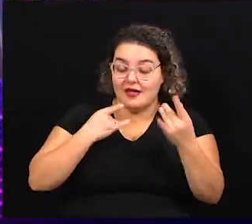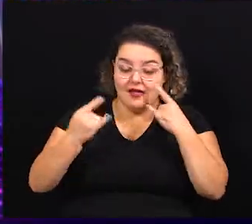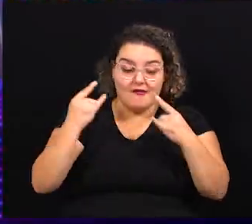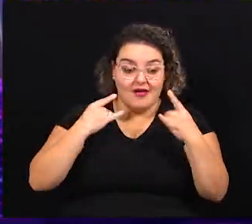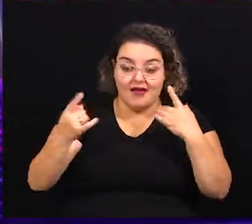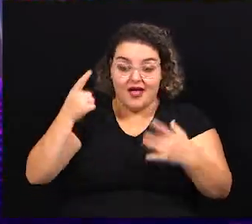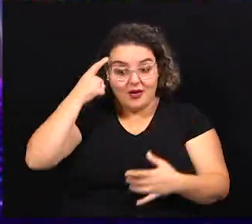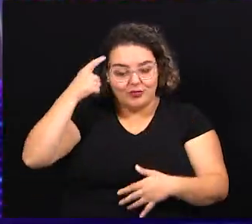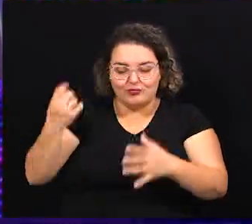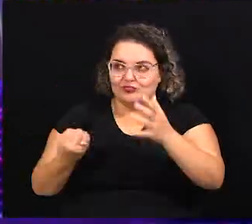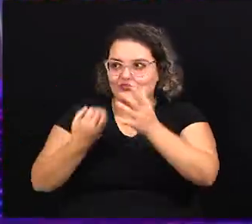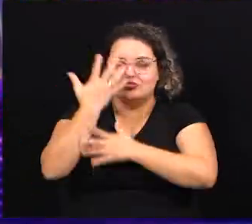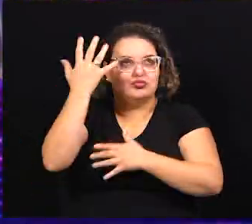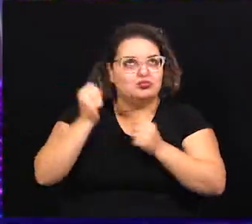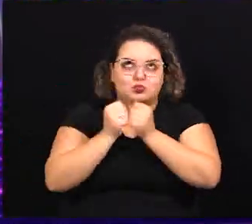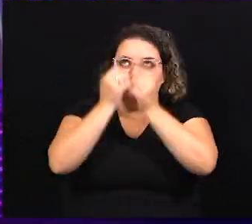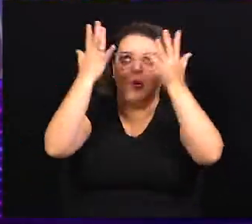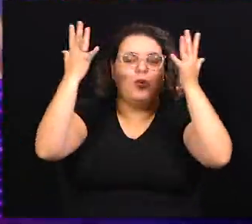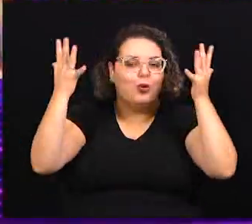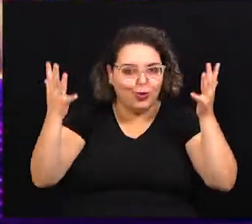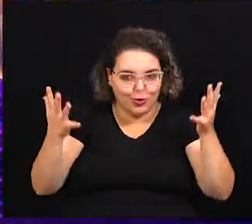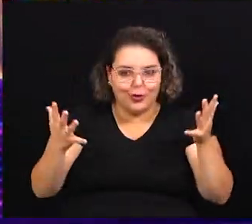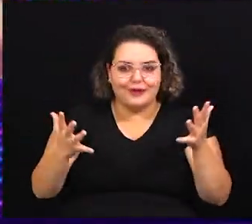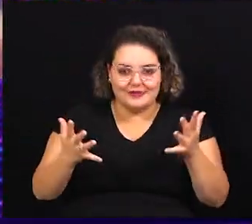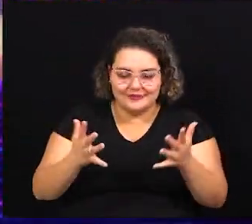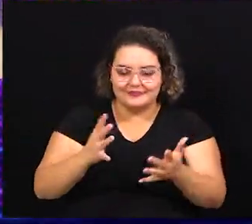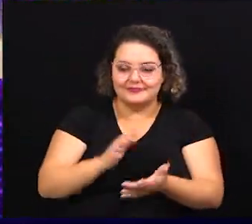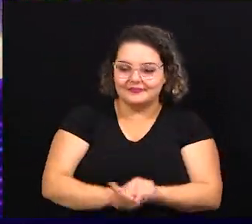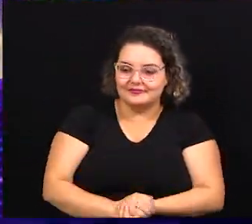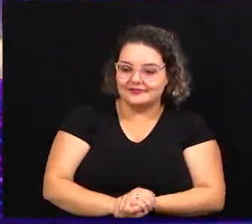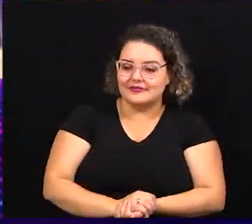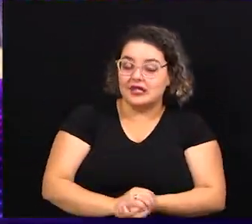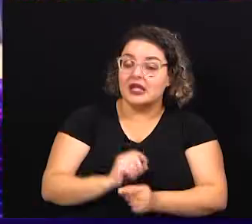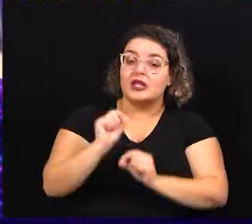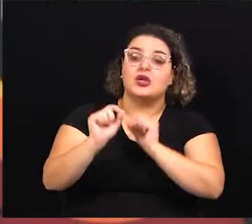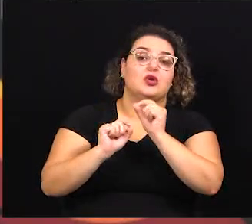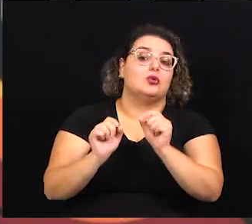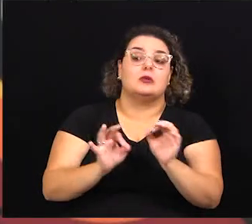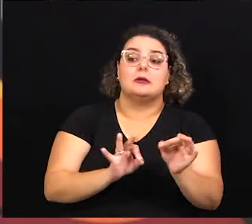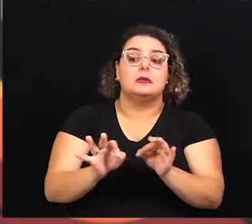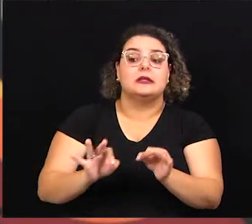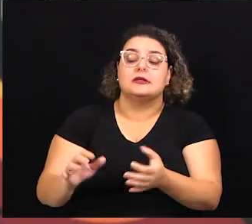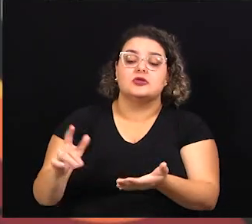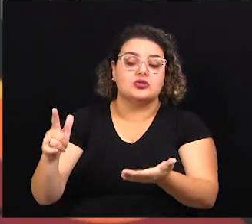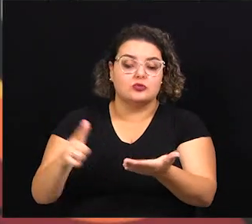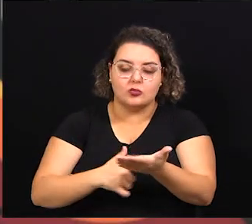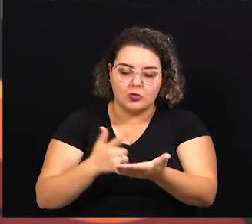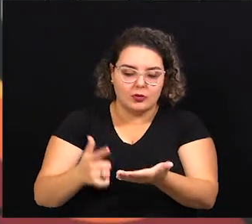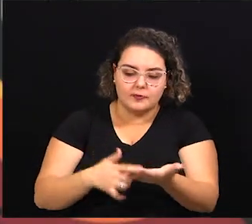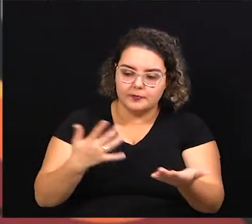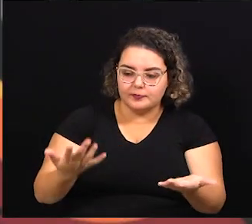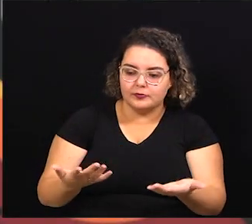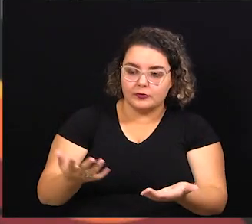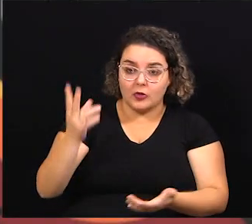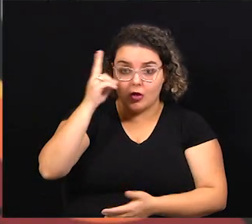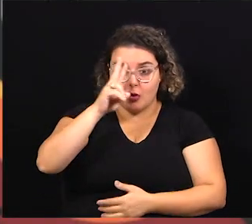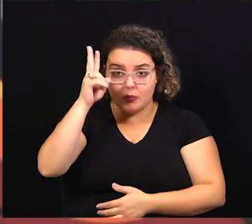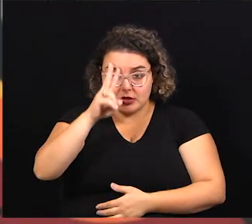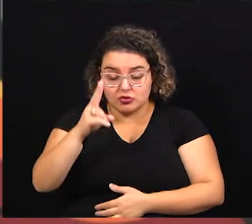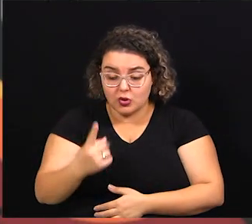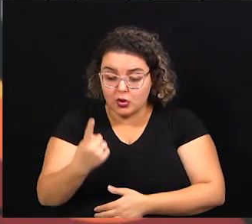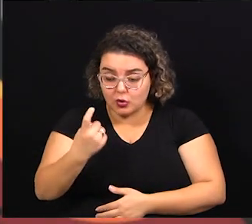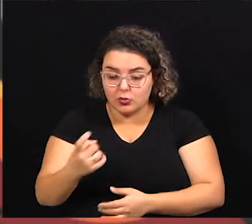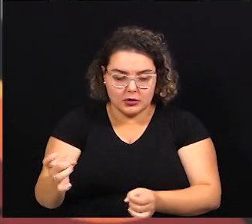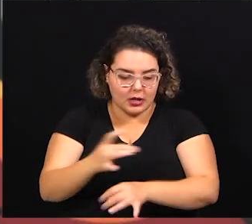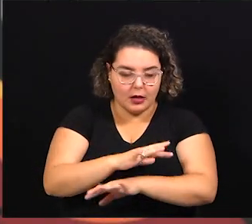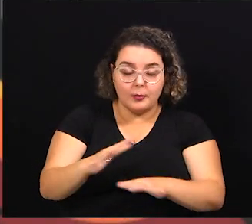assim, eu estava muito inspirado e aí a ideia simplesmente surgiu. E o que você está planejando para o livro? É